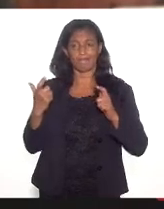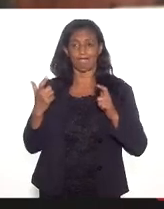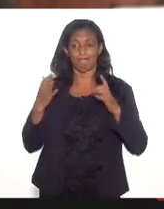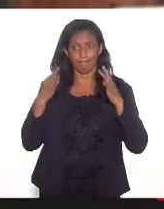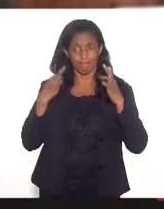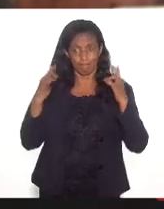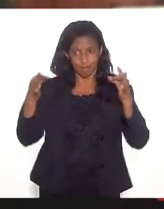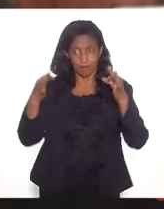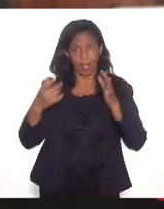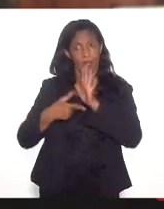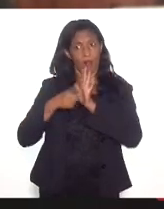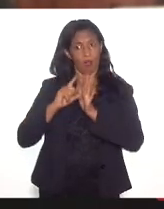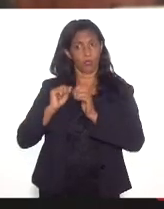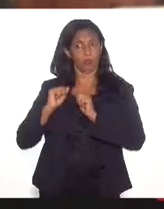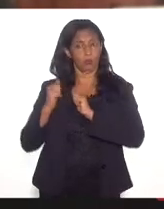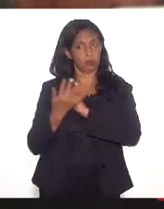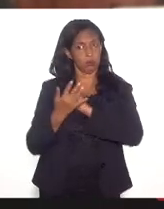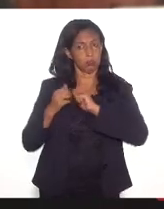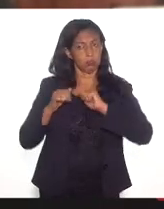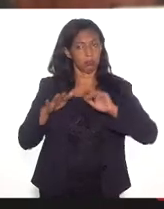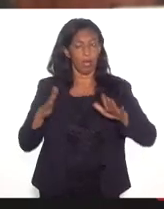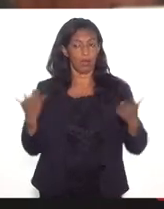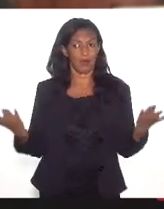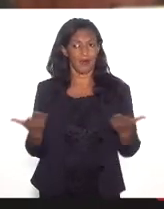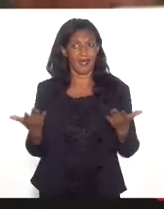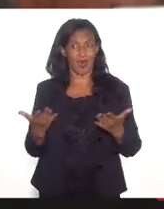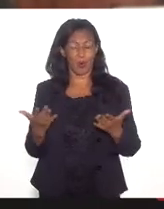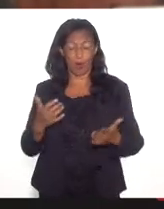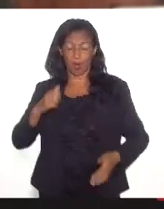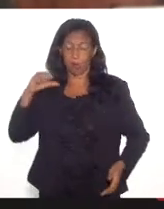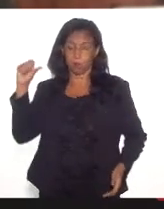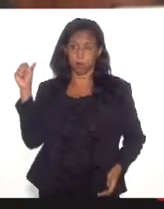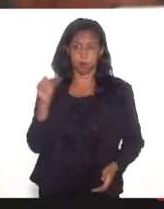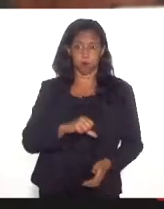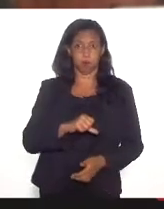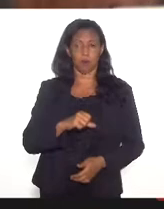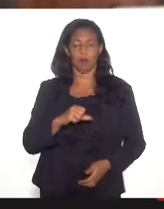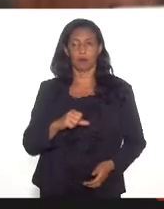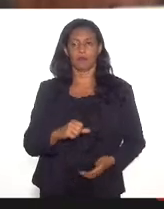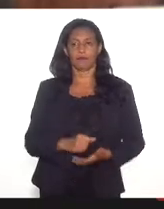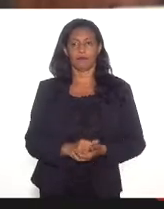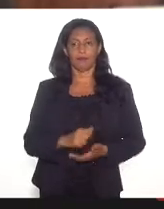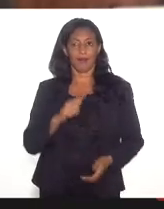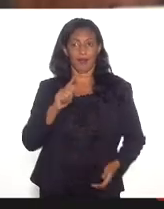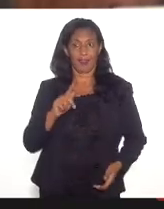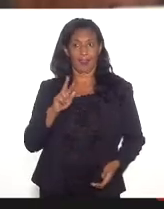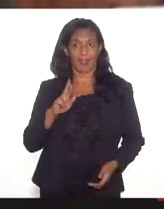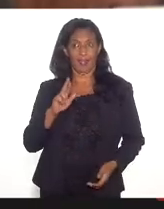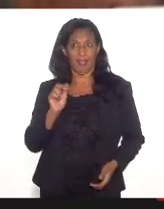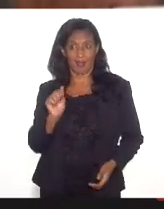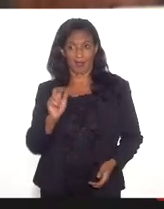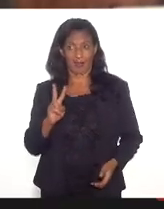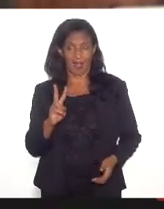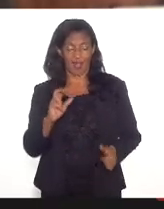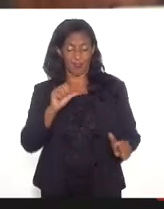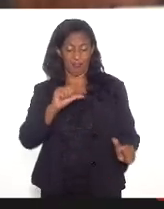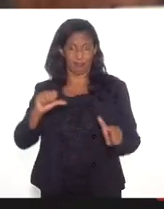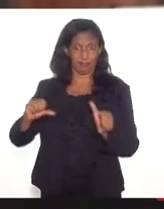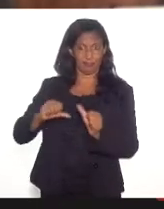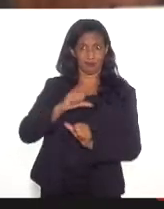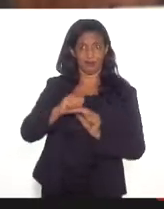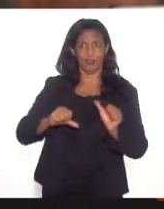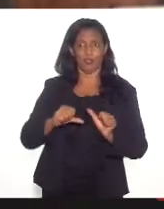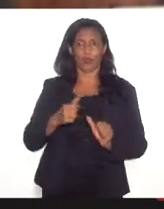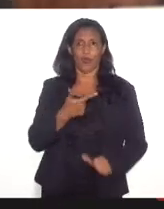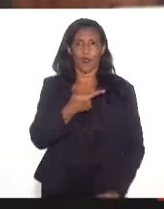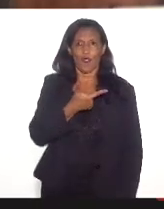antes da pandemia e se tornou gravíssimo no momento, na virada de 2020